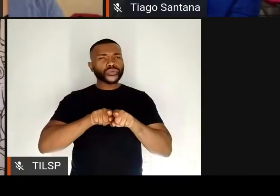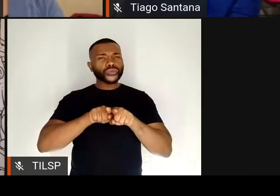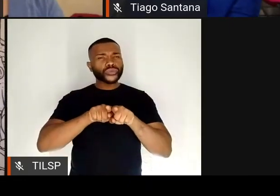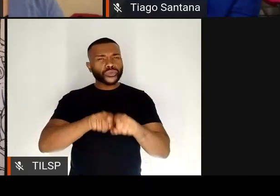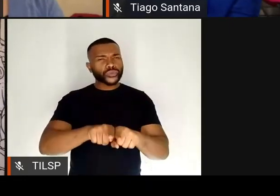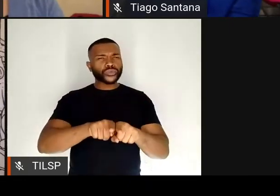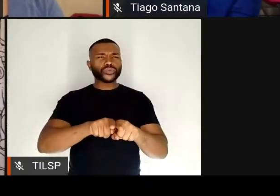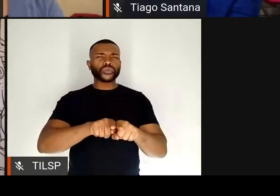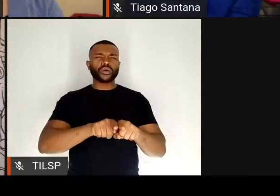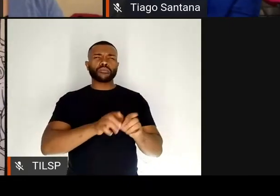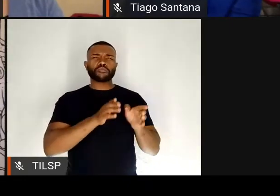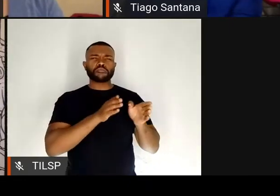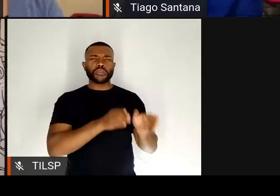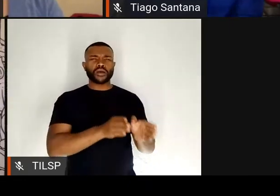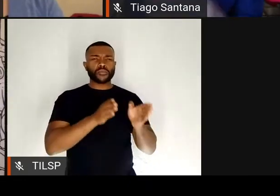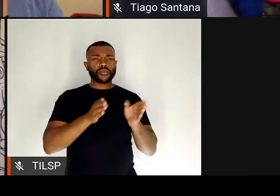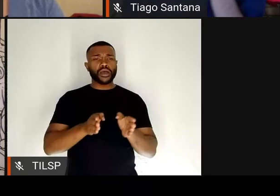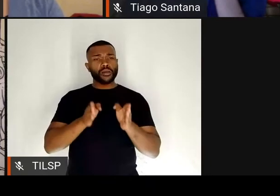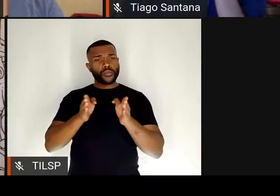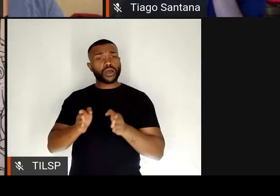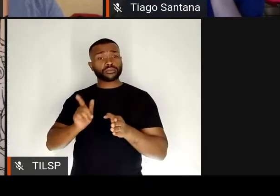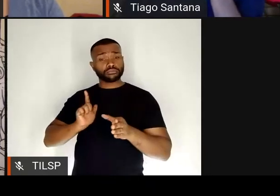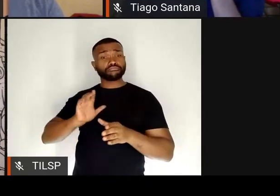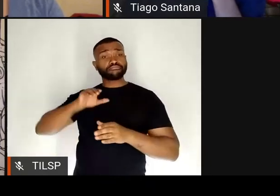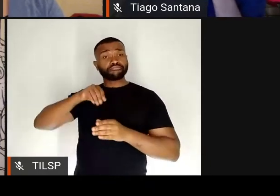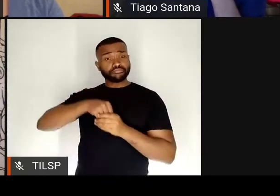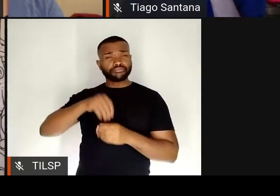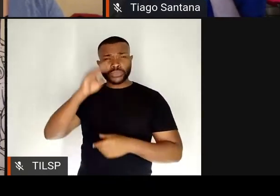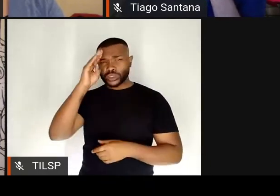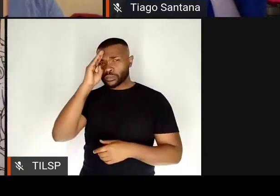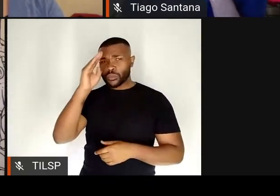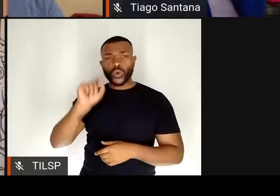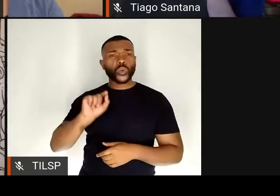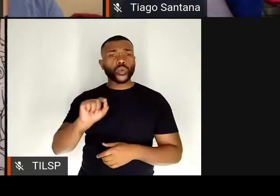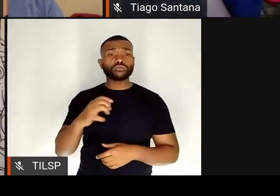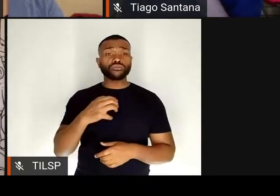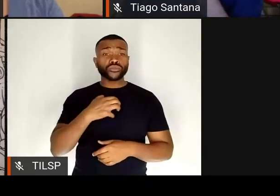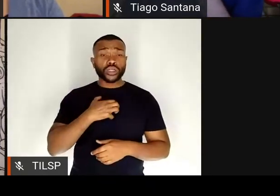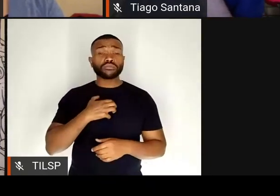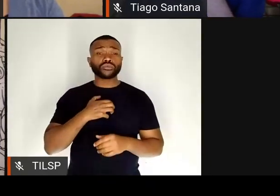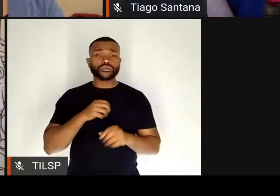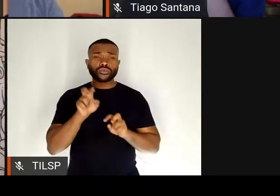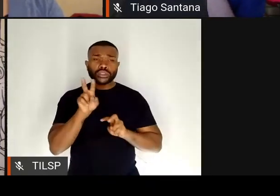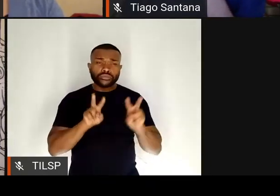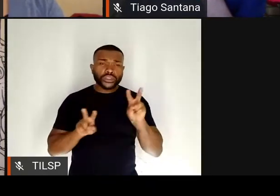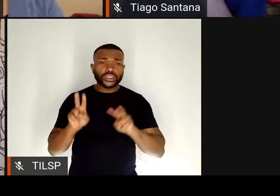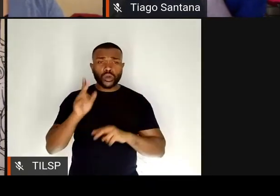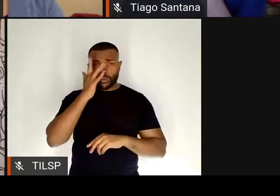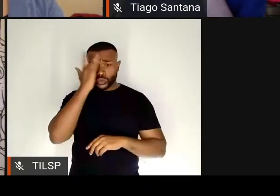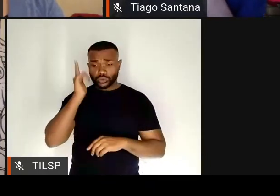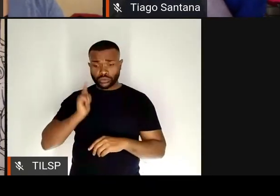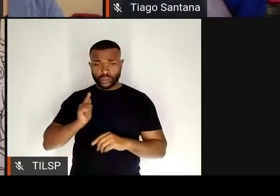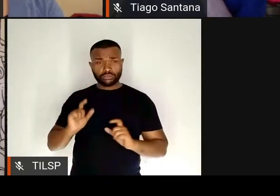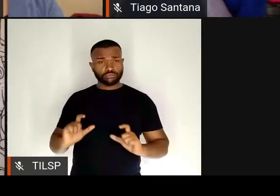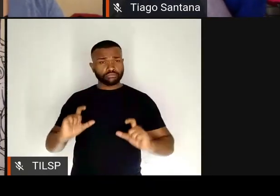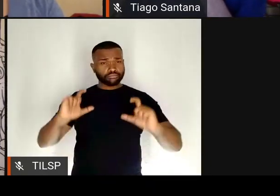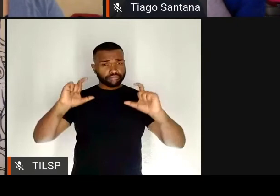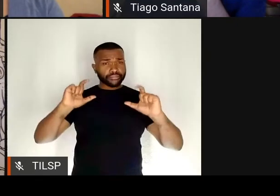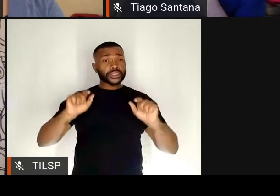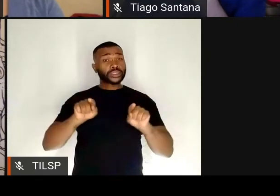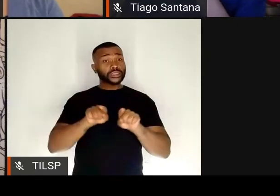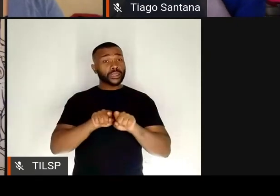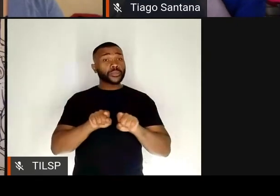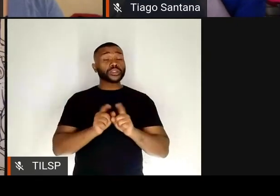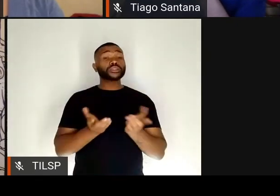outras camadas que se sobrepõem, que são principalmente a postura e visão daquele que opera esse aparato, né, a serviço